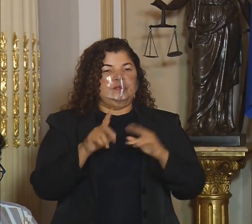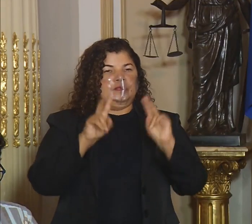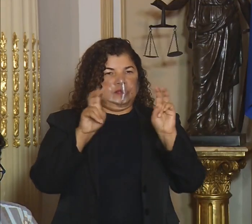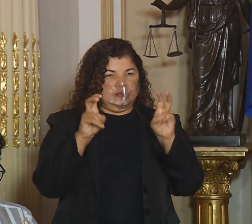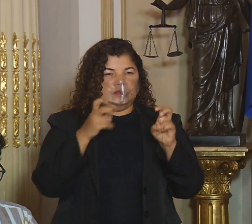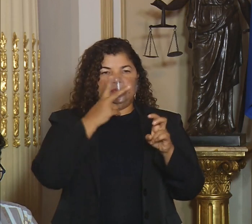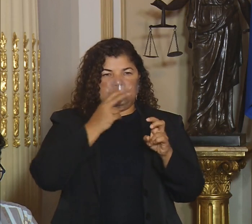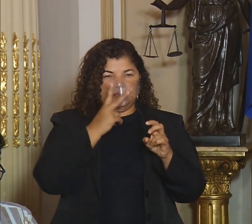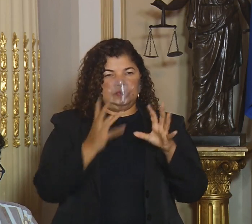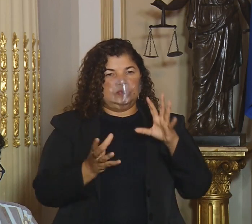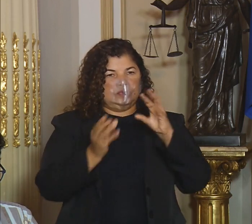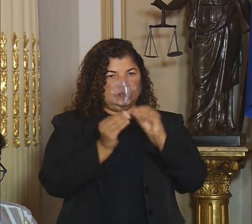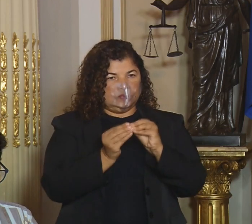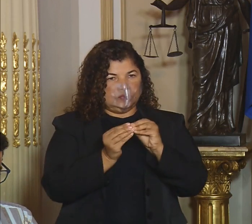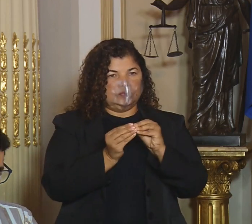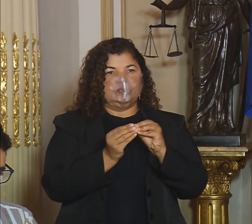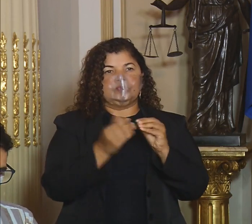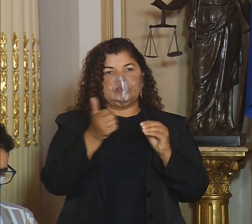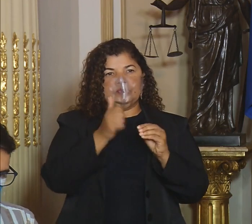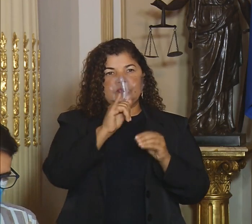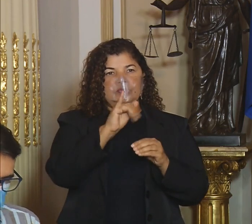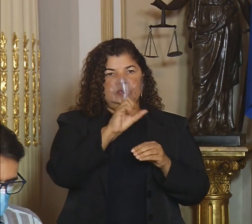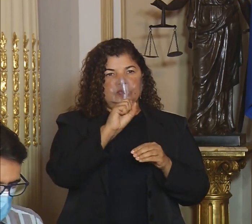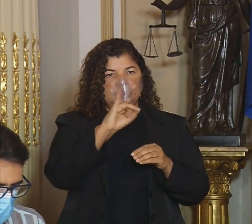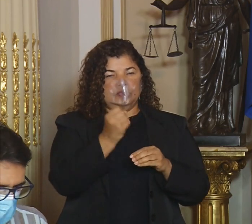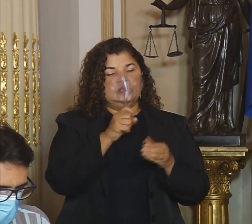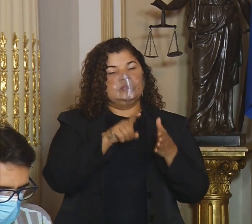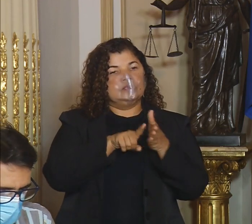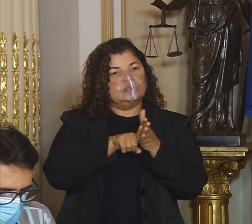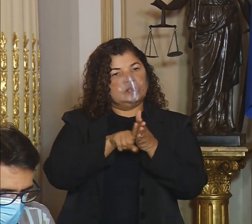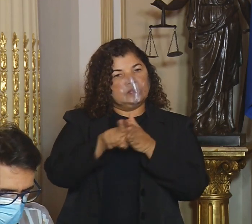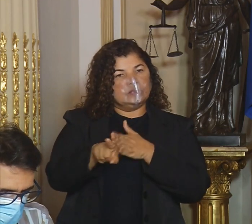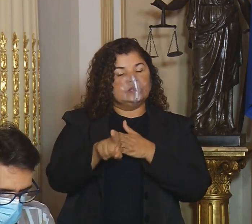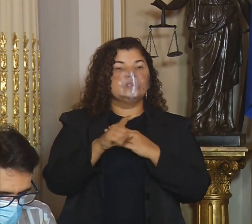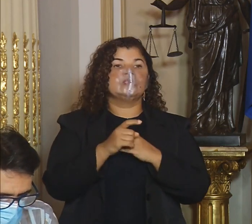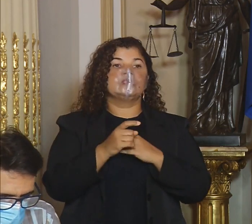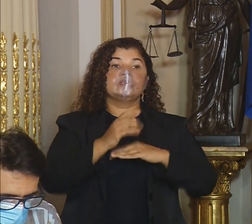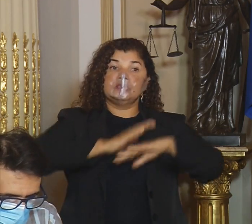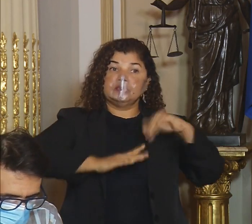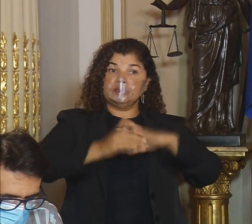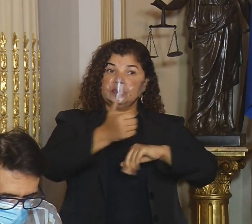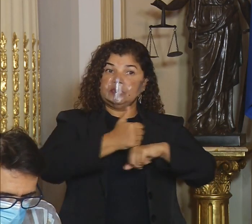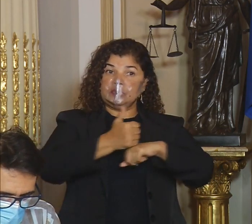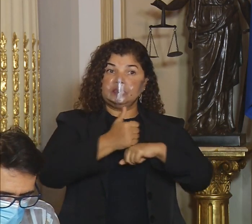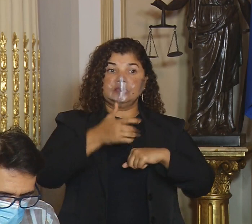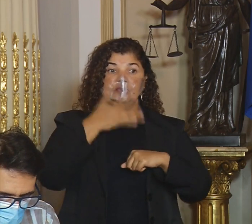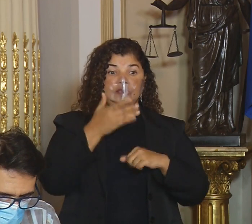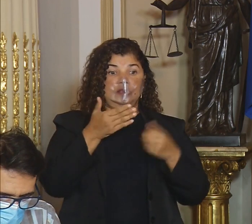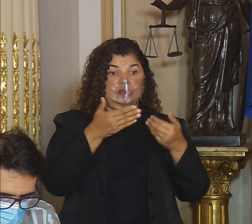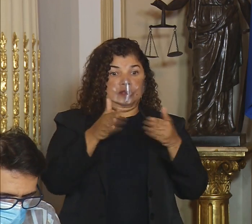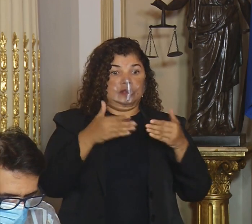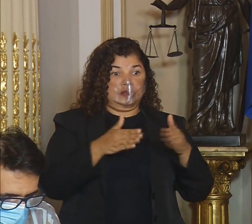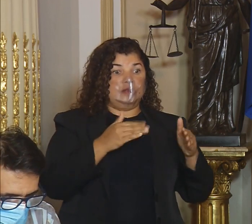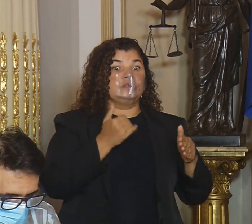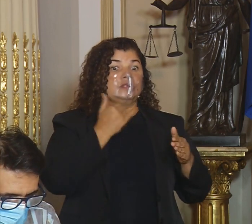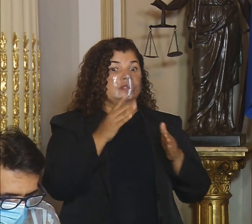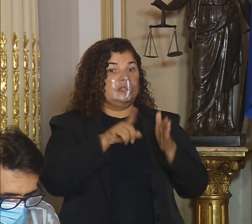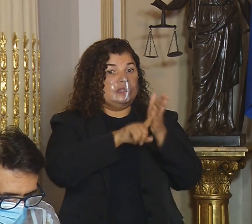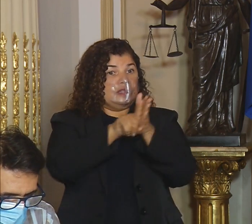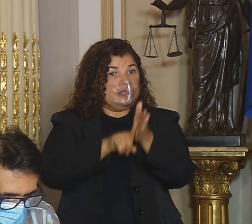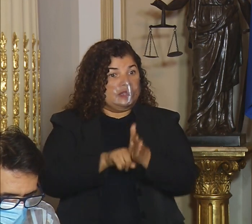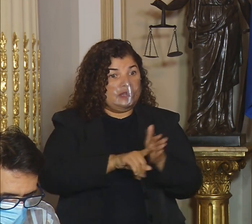temática, então eu vou juntar. Primeiro, Irce Falcão, do Portal Folha PE, pergunta: os especialistas falam que uma reabertura sem testagem em